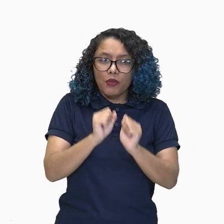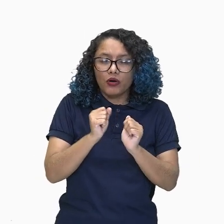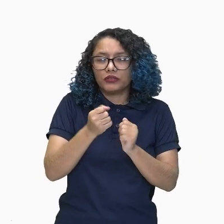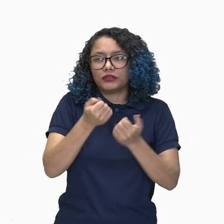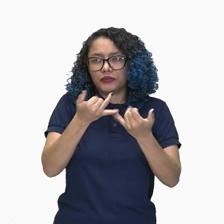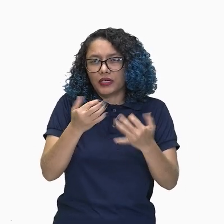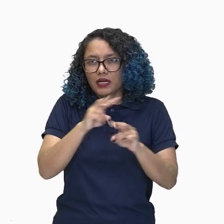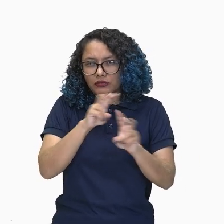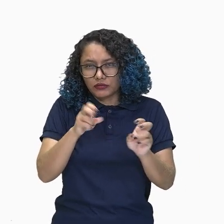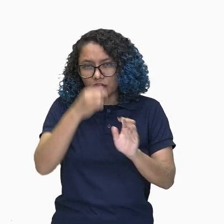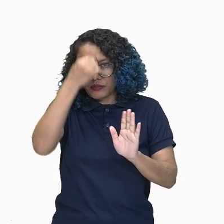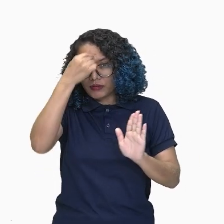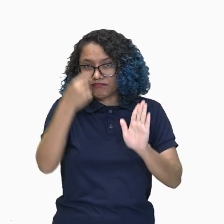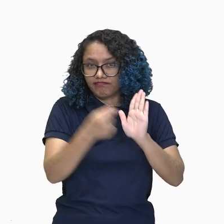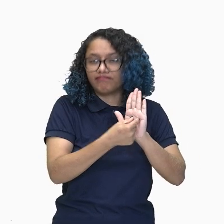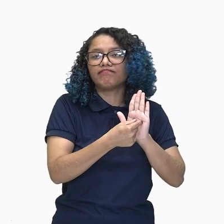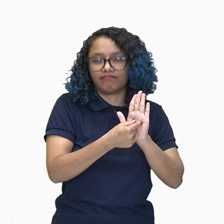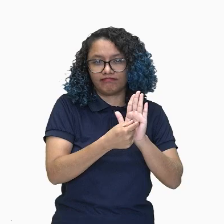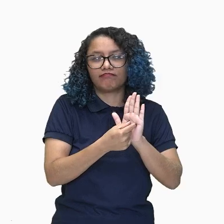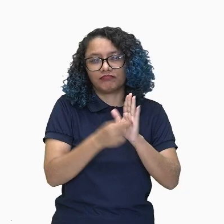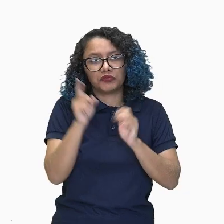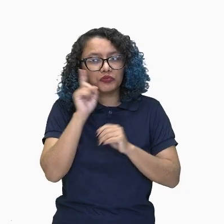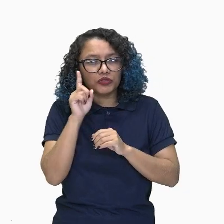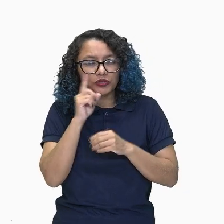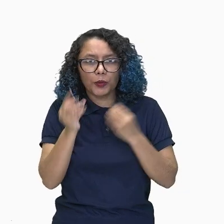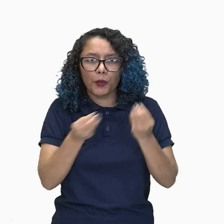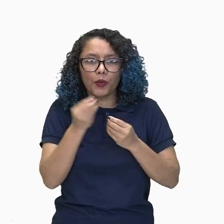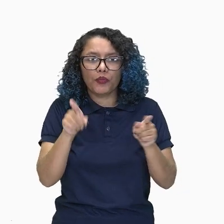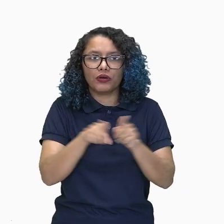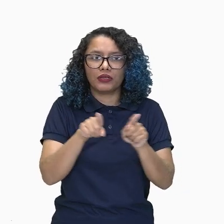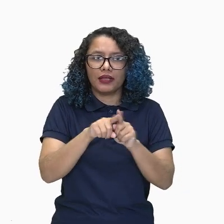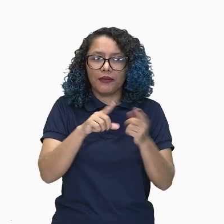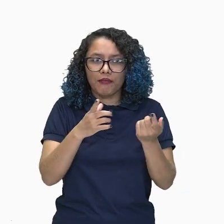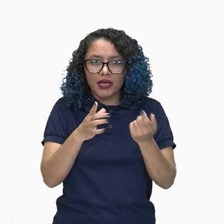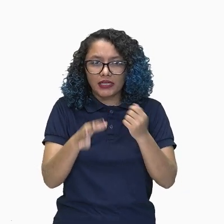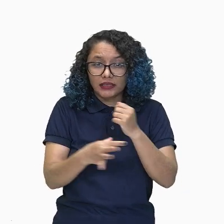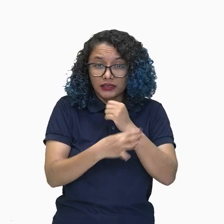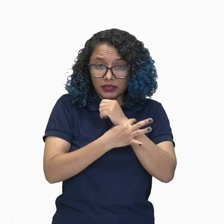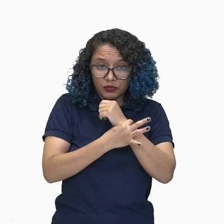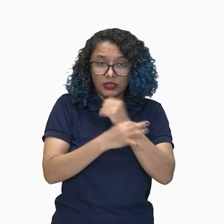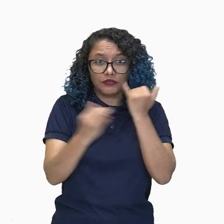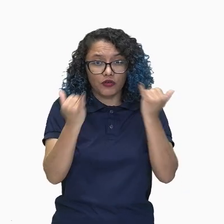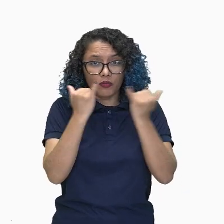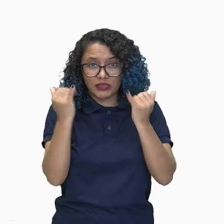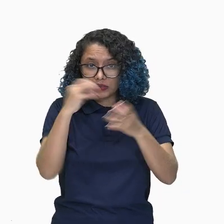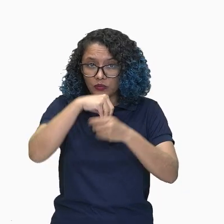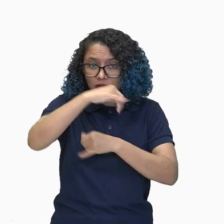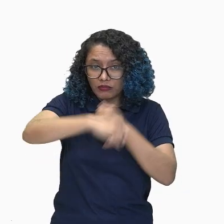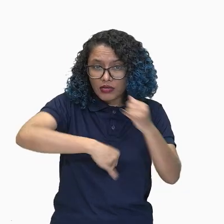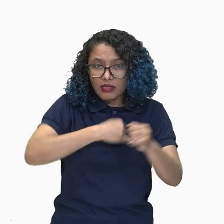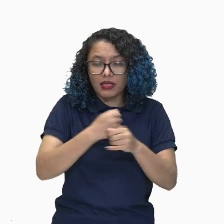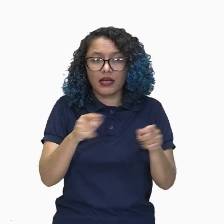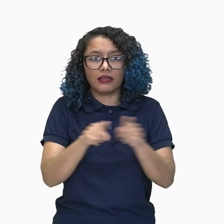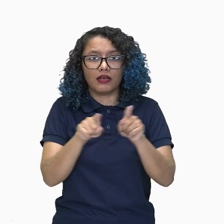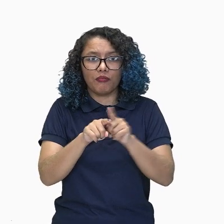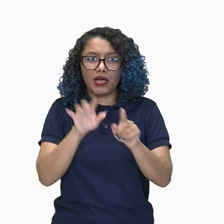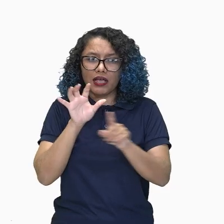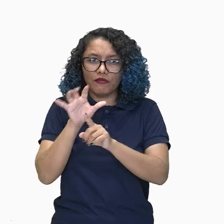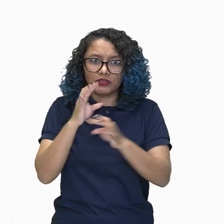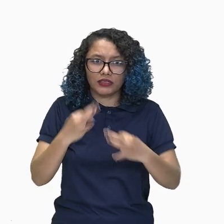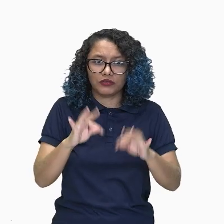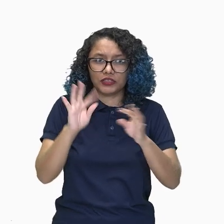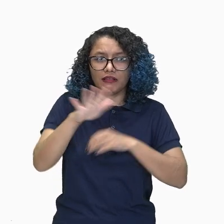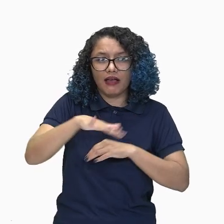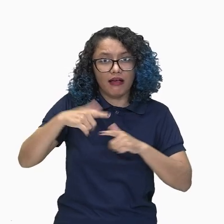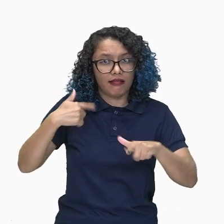inteligência artificial, a IA, no dia a dia, segurança de dados na internet, o impacto da tecnologia no mercado